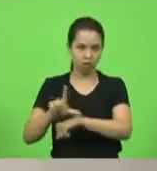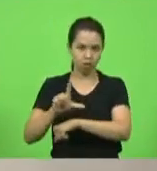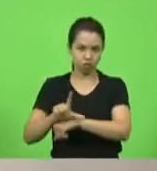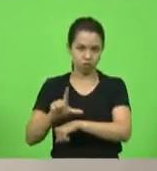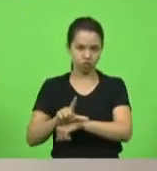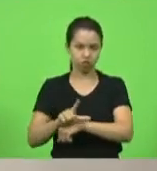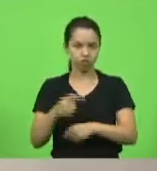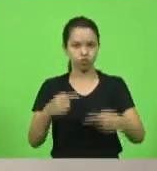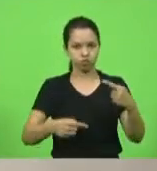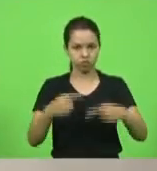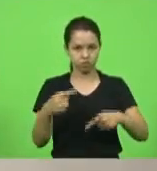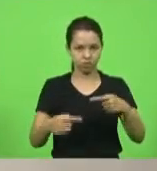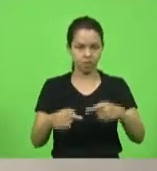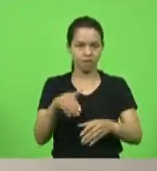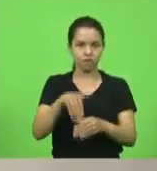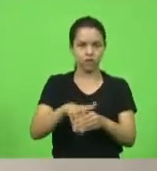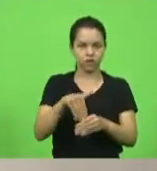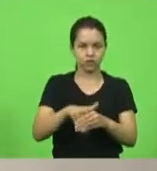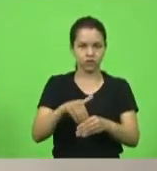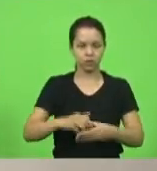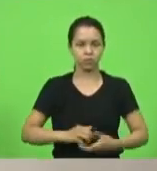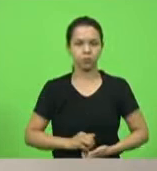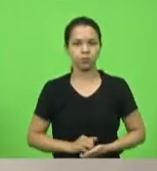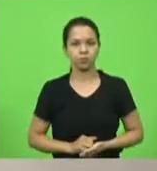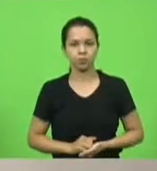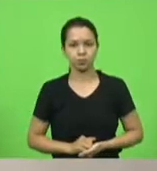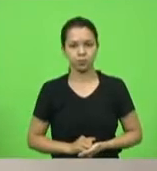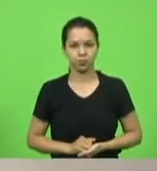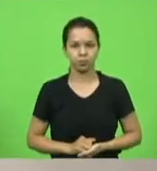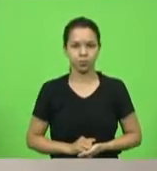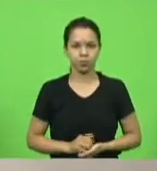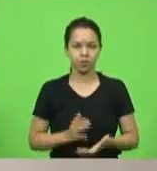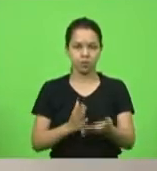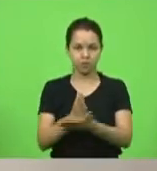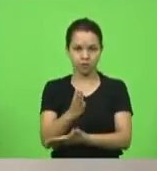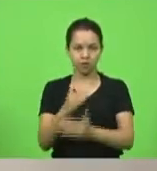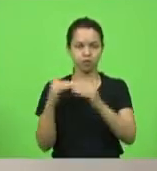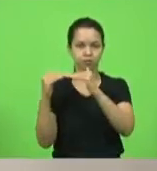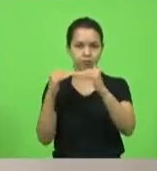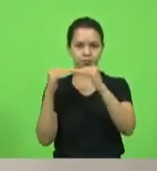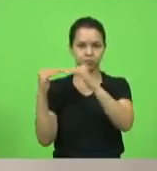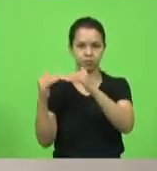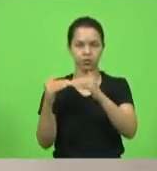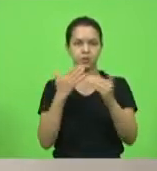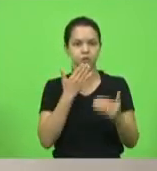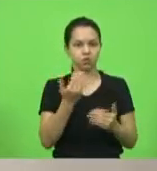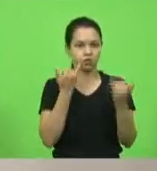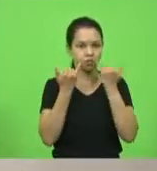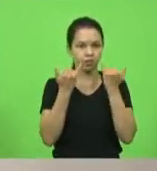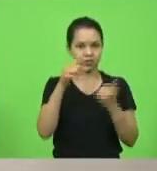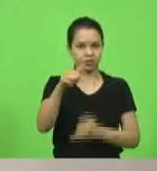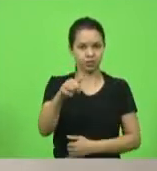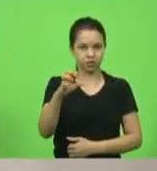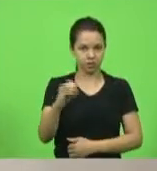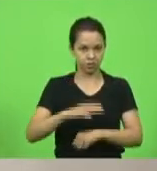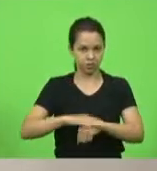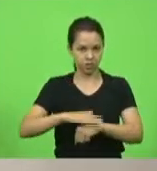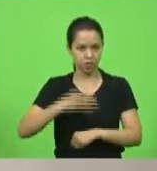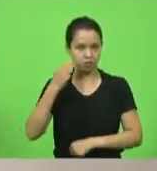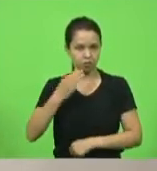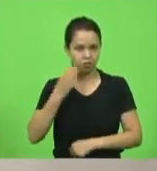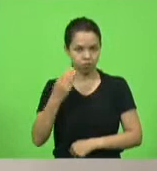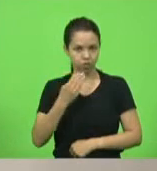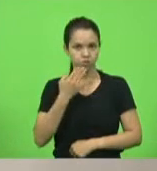queira discutir, em votação. Deputados que aprovam, permaneçam como se encontra. Aprovado por unanimidade. Pedindo informação 70, autor deputado Márcio